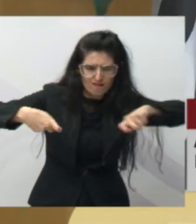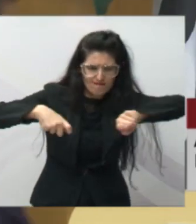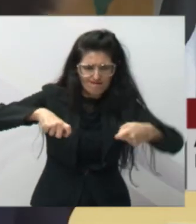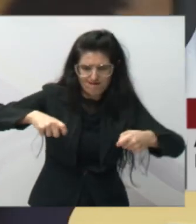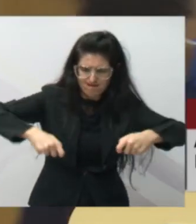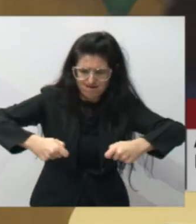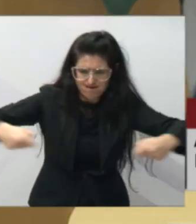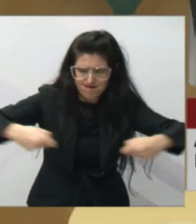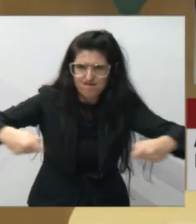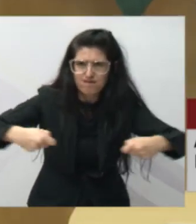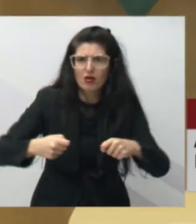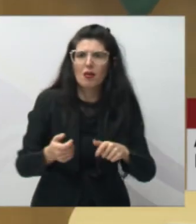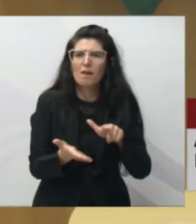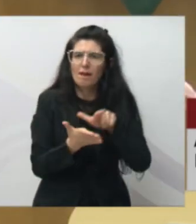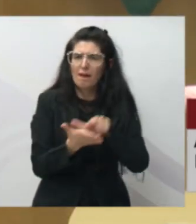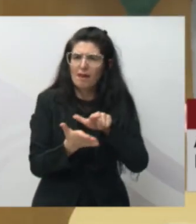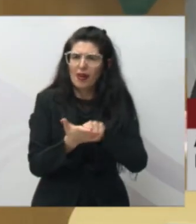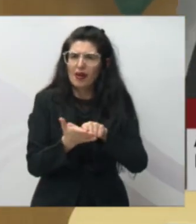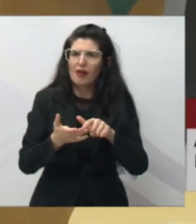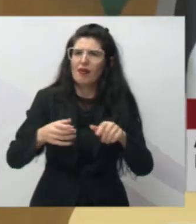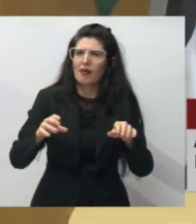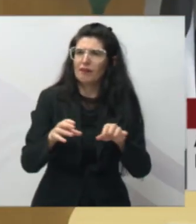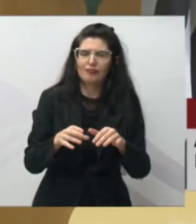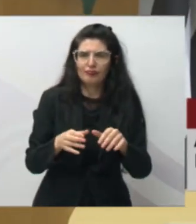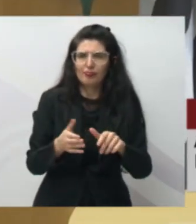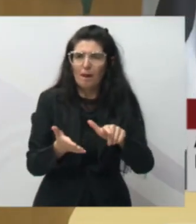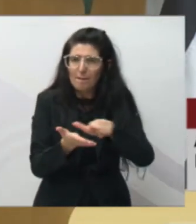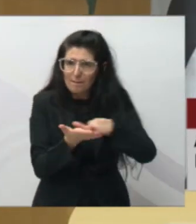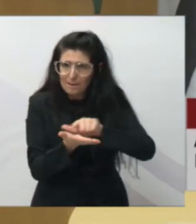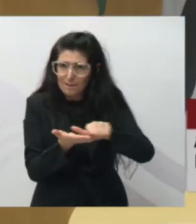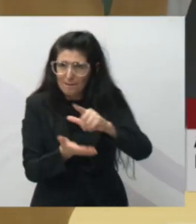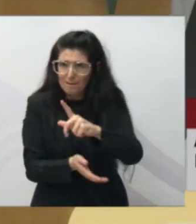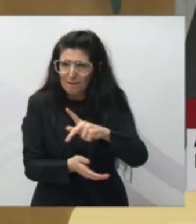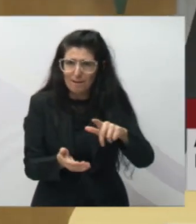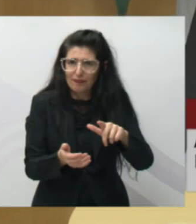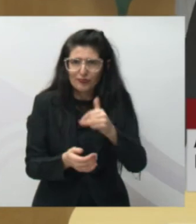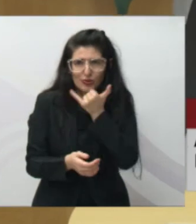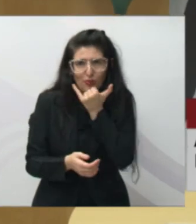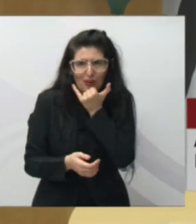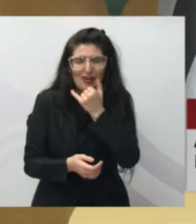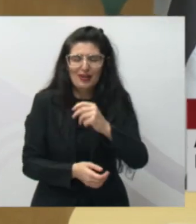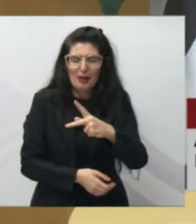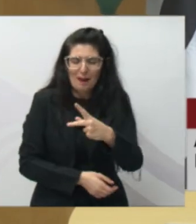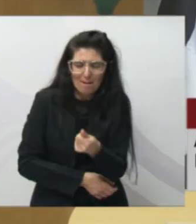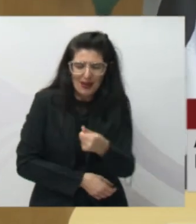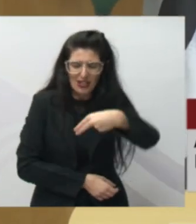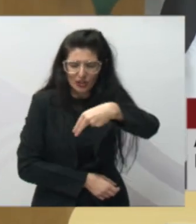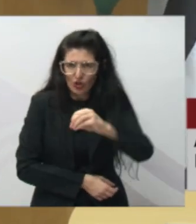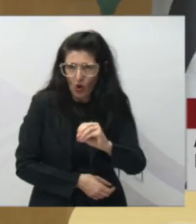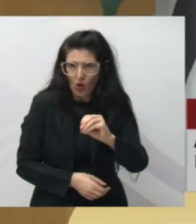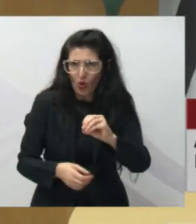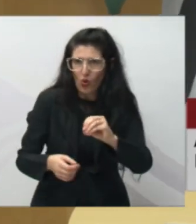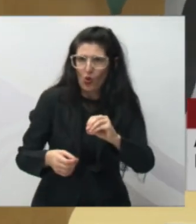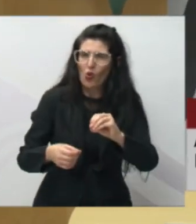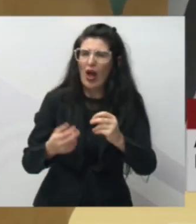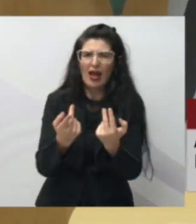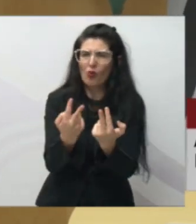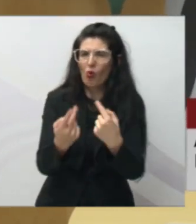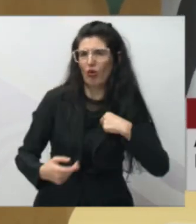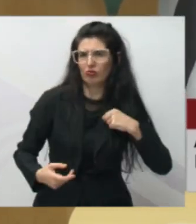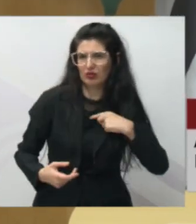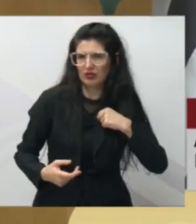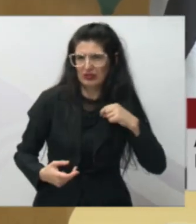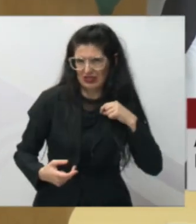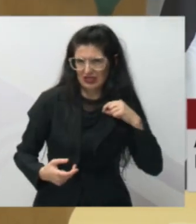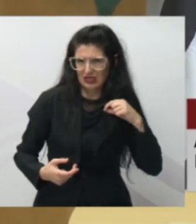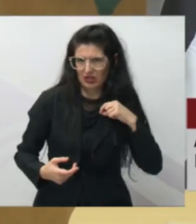um paninho de cozinha. Existem várias formas de você estar fazendo essas máscaras.